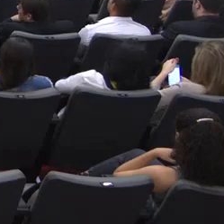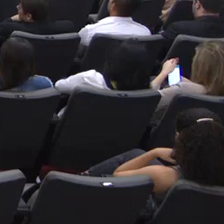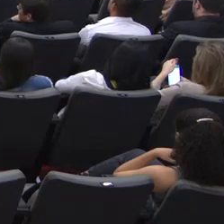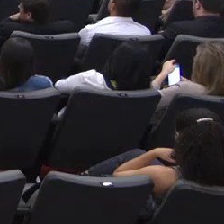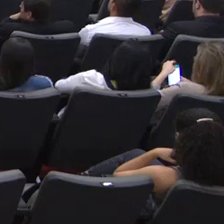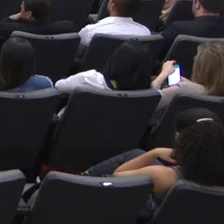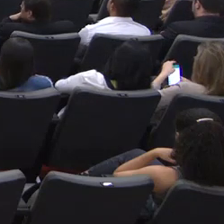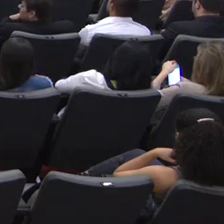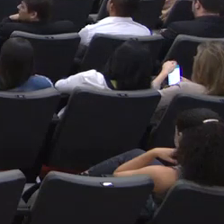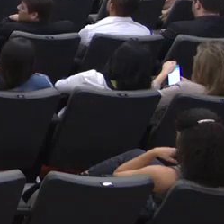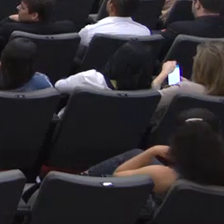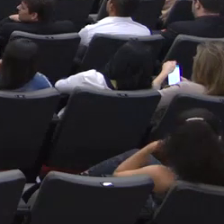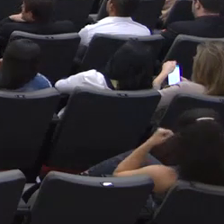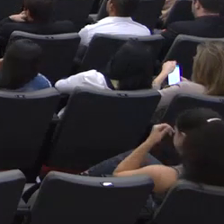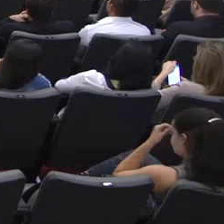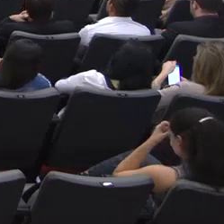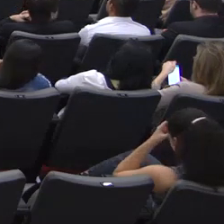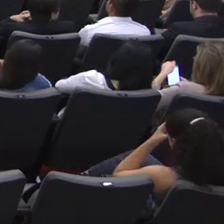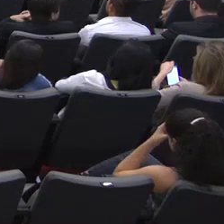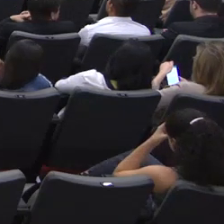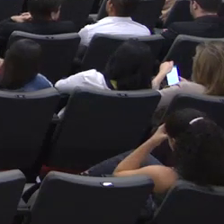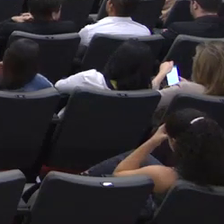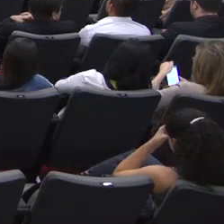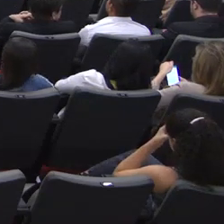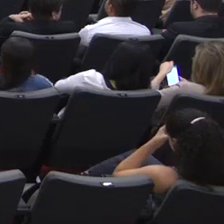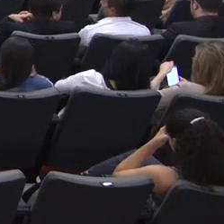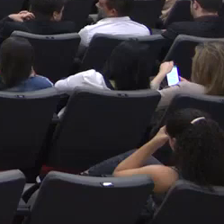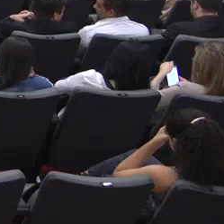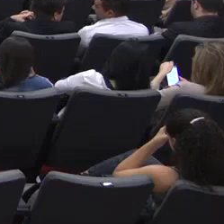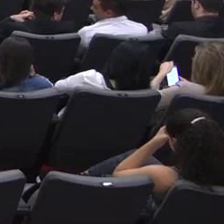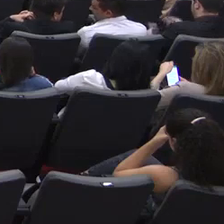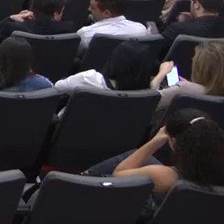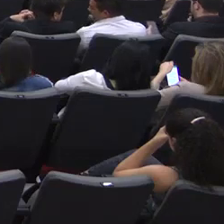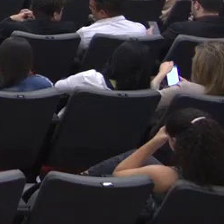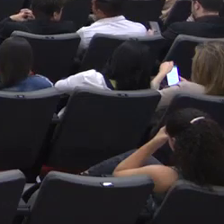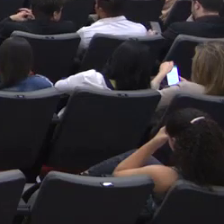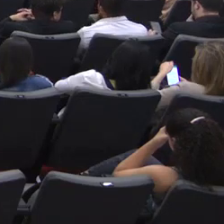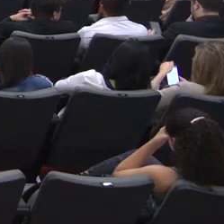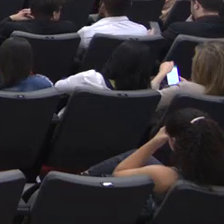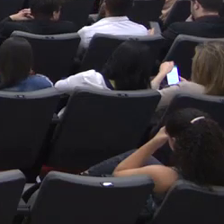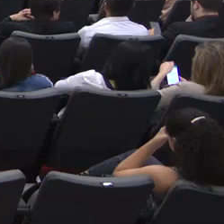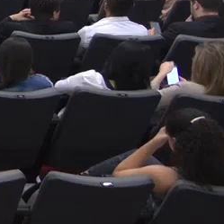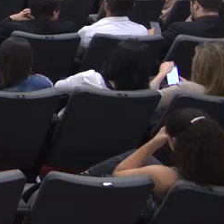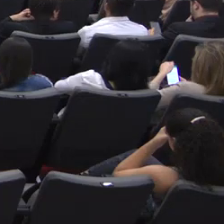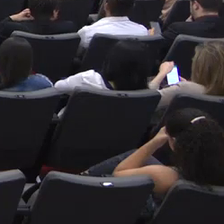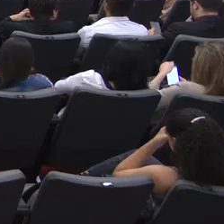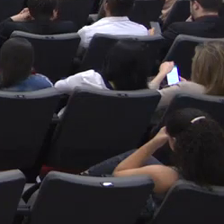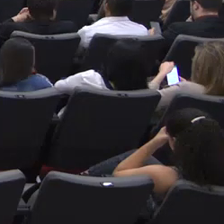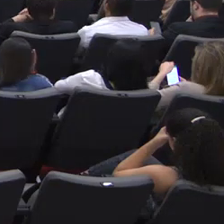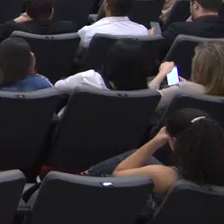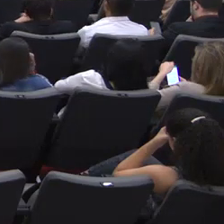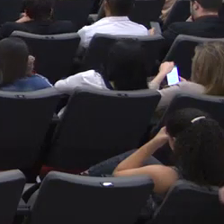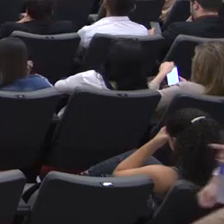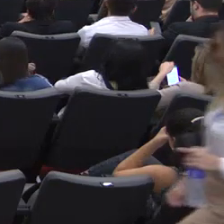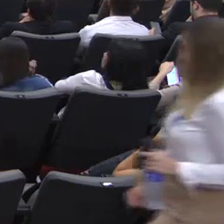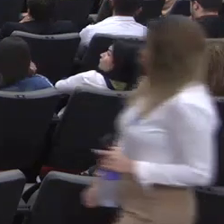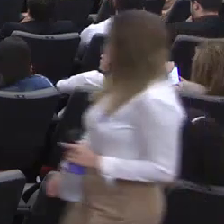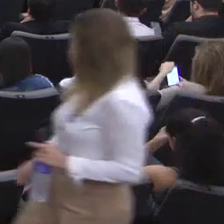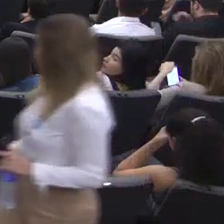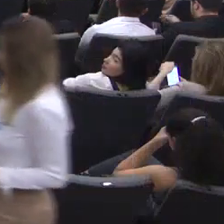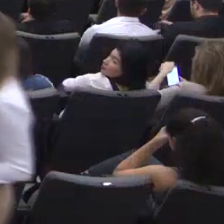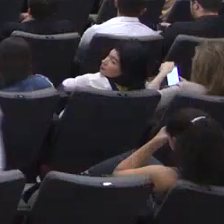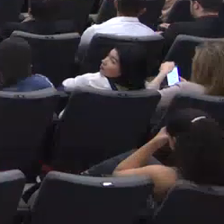são convidados esta reunião às comissões de agricultura agroindústria Minas energia